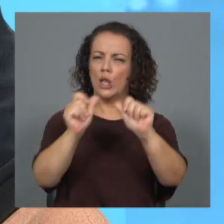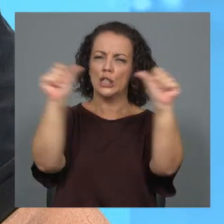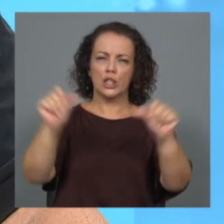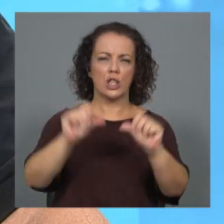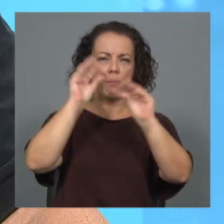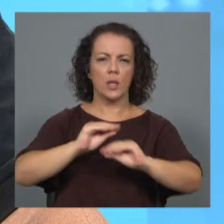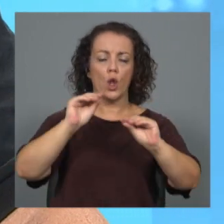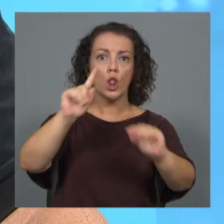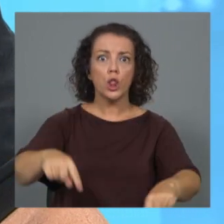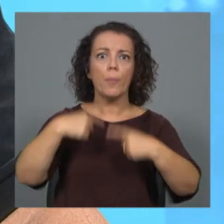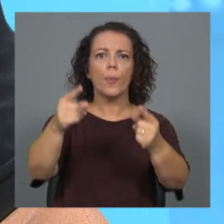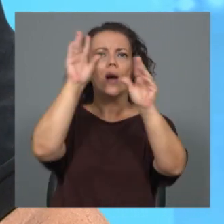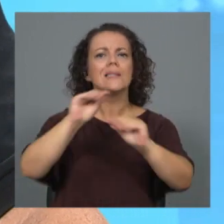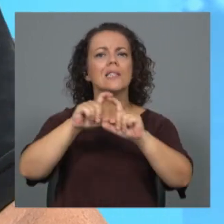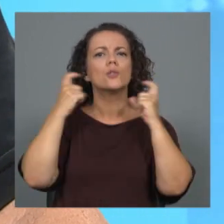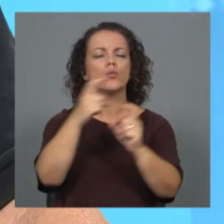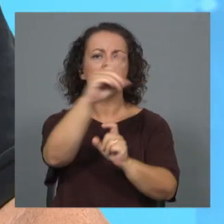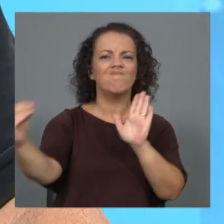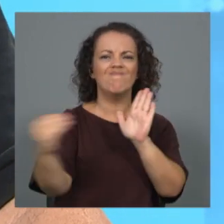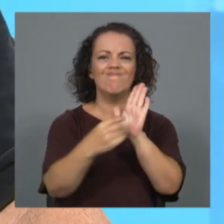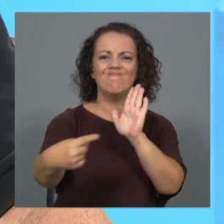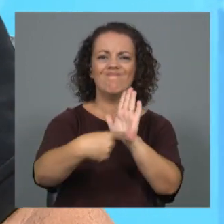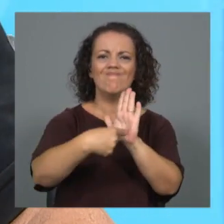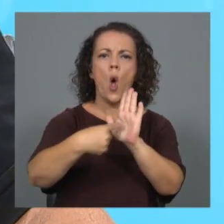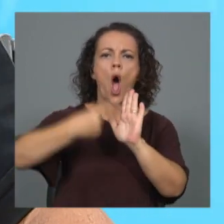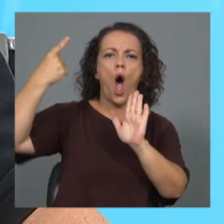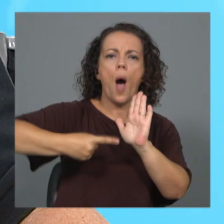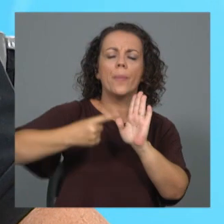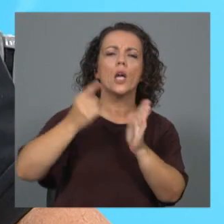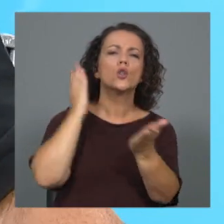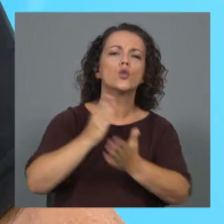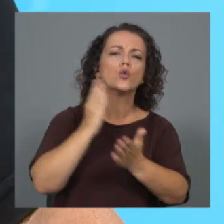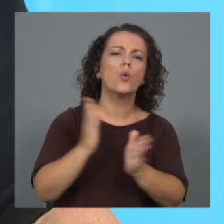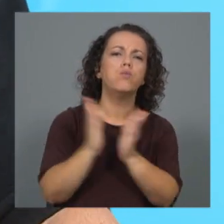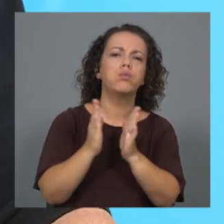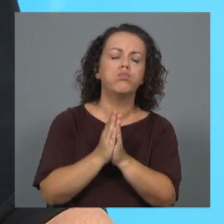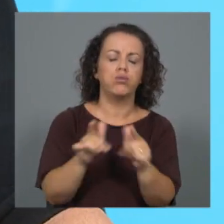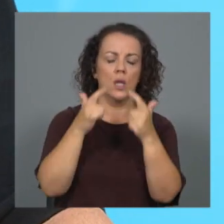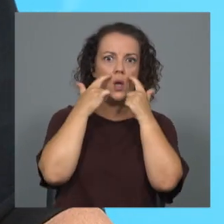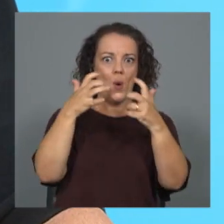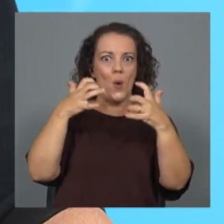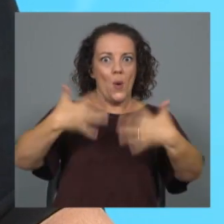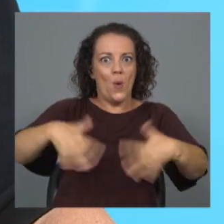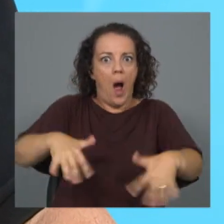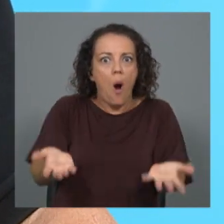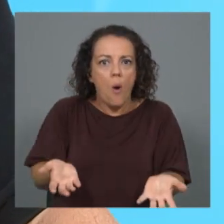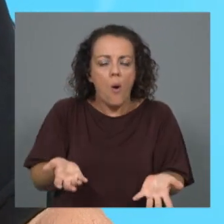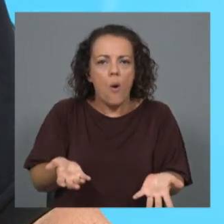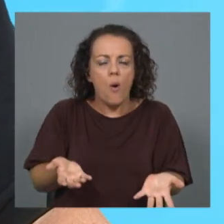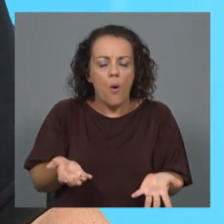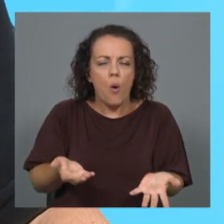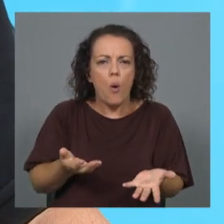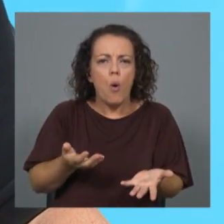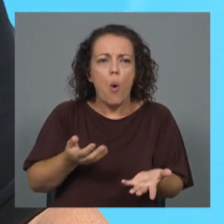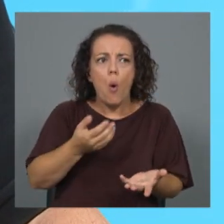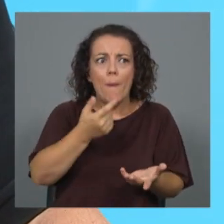ensino secundário o estudo da religião. Isto é extraordinário, quer dizer. Muita gente